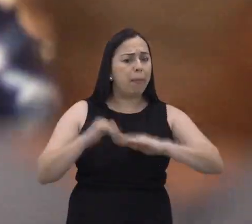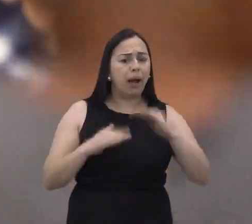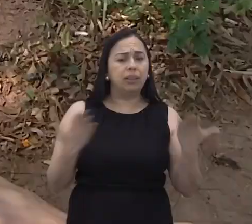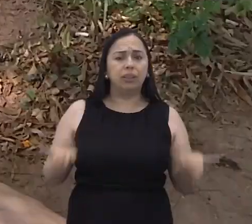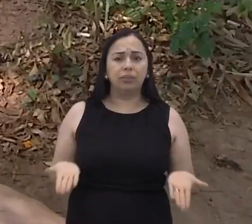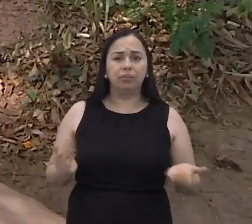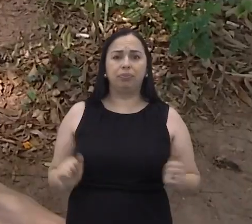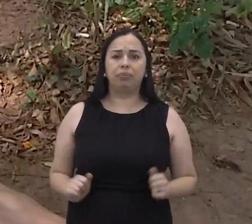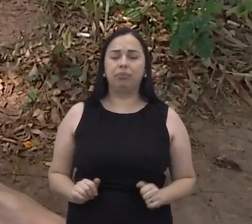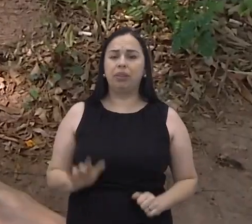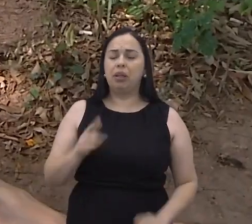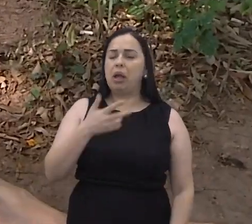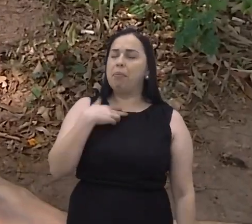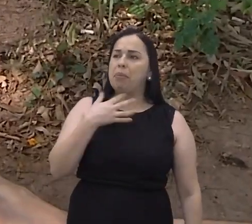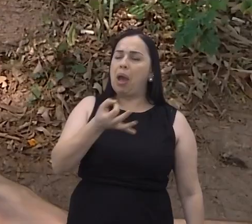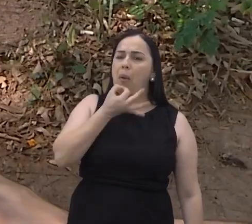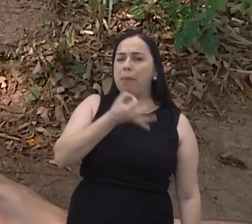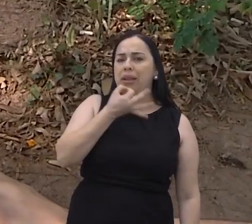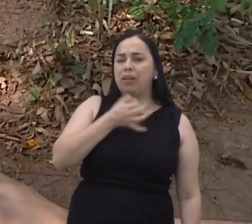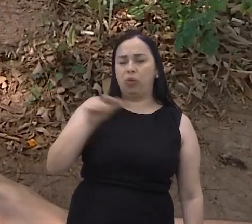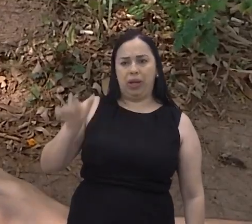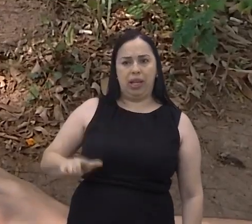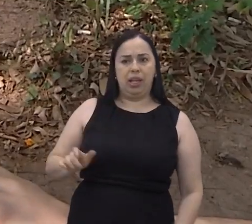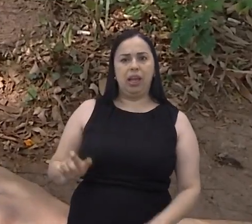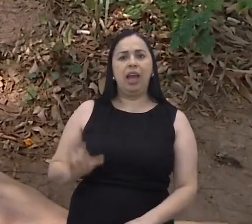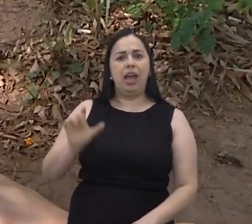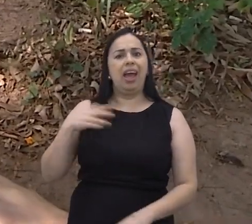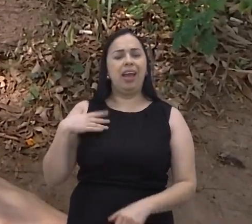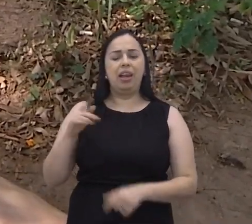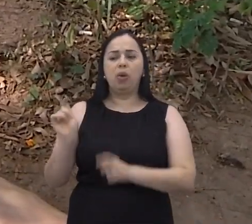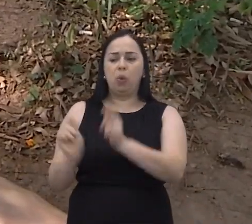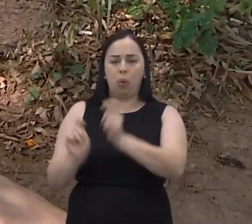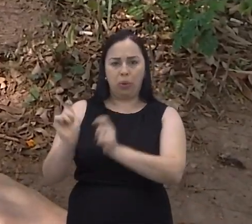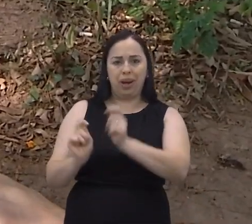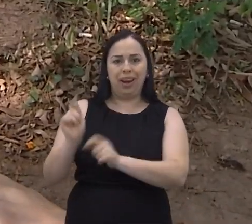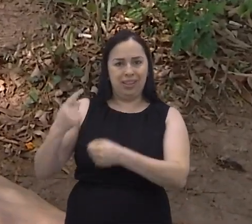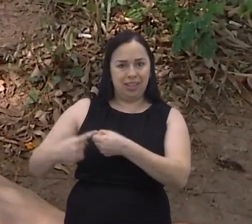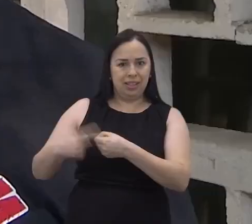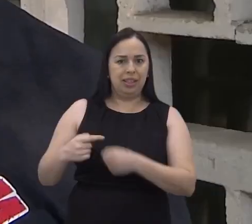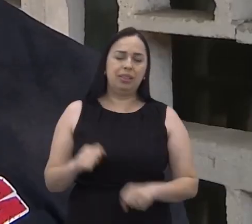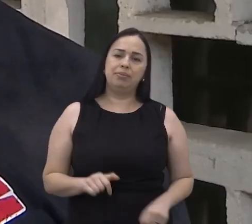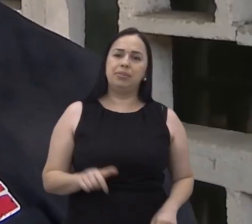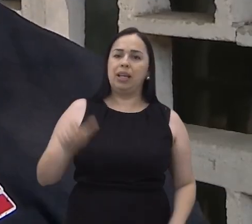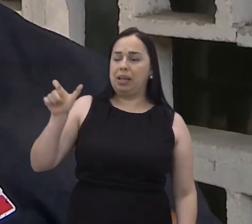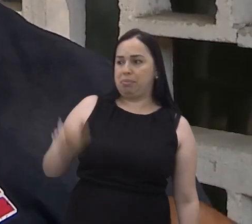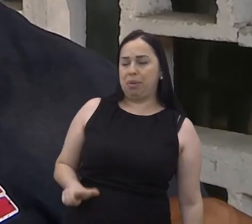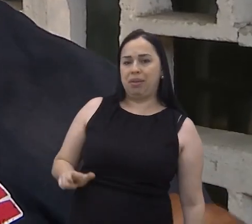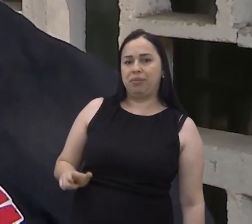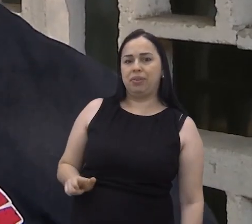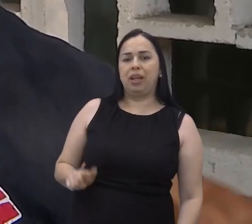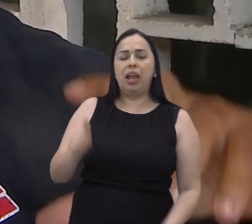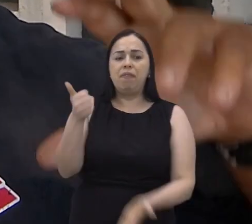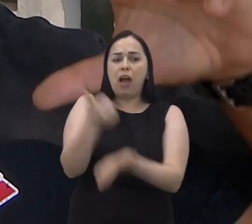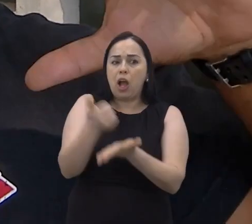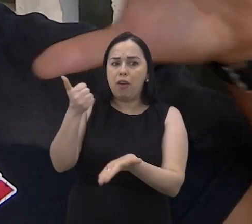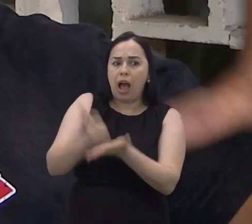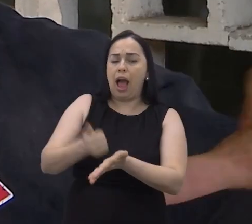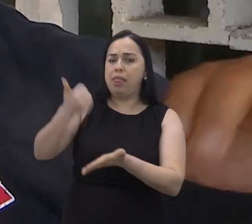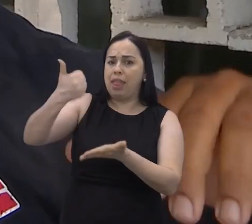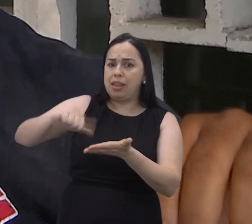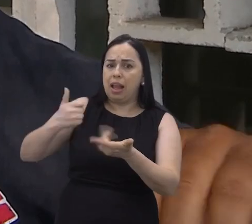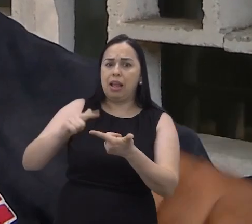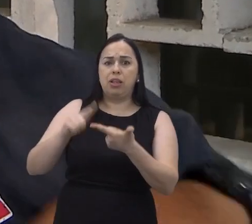prática. Acho que o prefeito comanda a cidade, né? Se eu não me engano, acho que ele comanda a cidade. O prefeito ele vai,